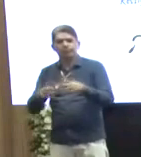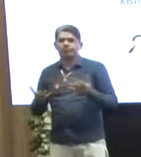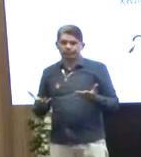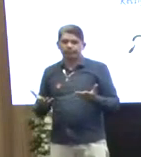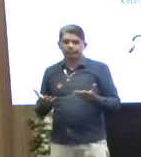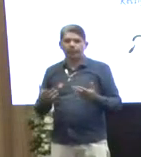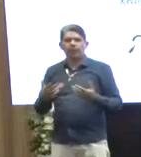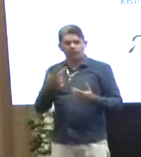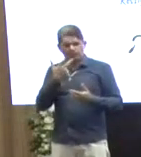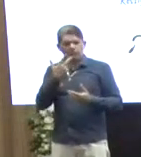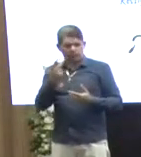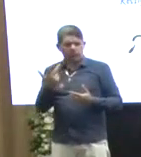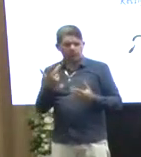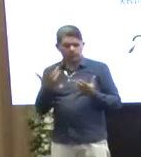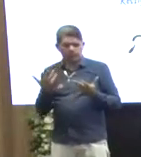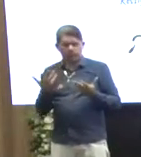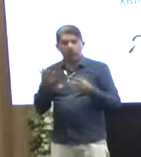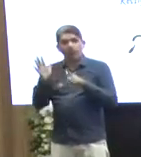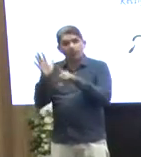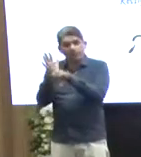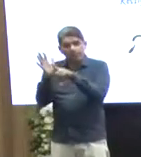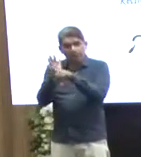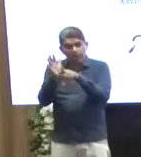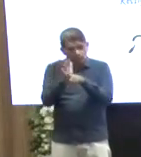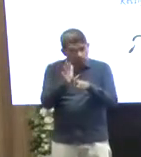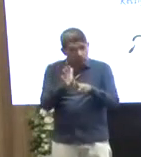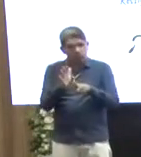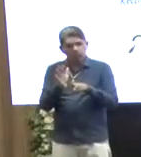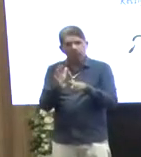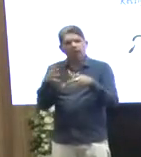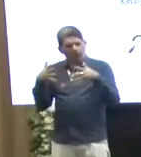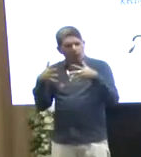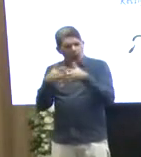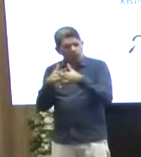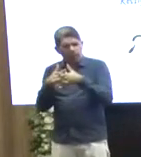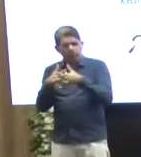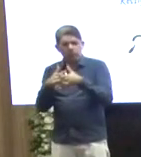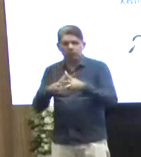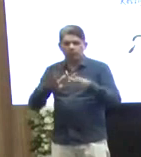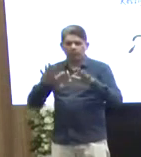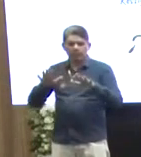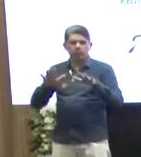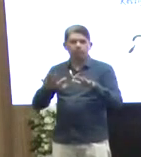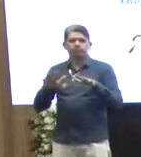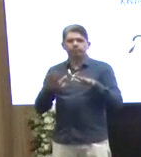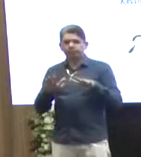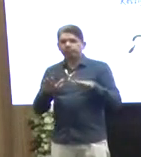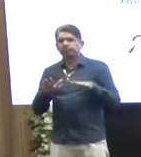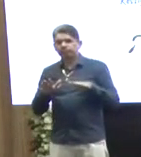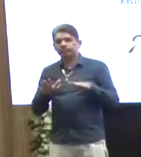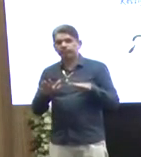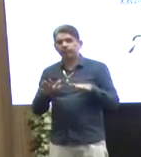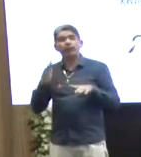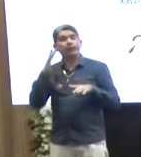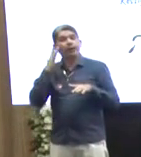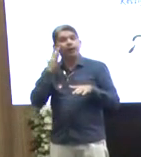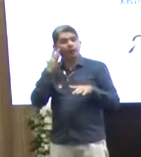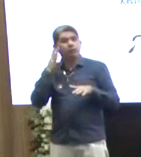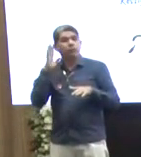do tempo que nós vivemos, não com o tempo dos nossos avós. Então, eu diria isso.